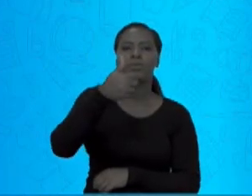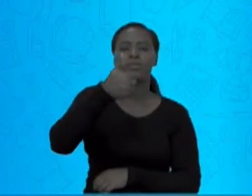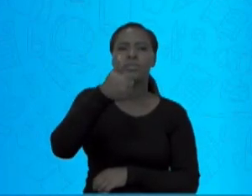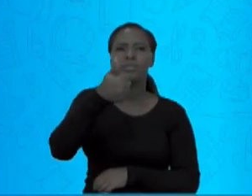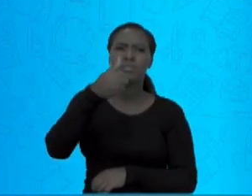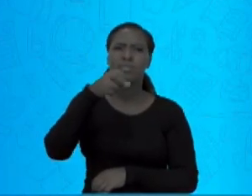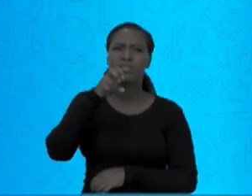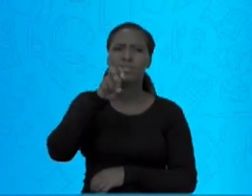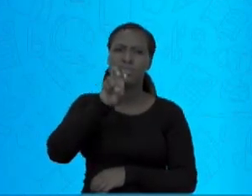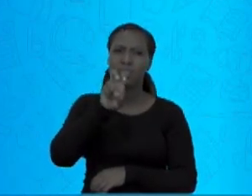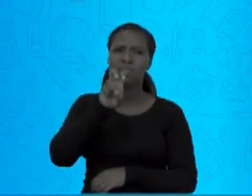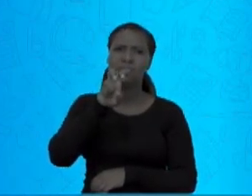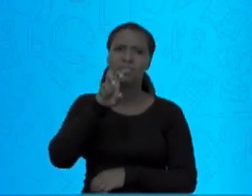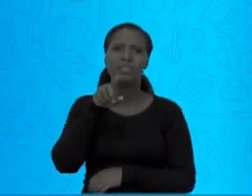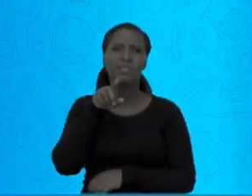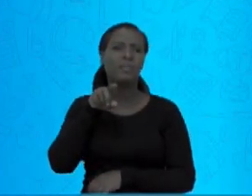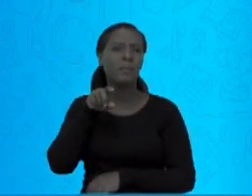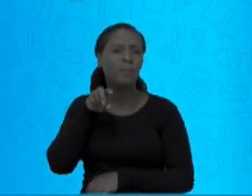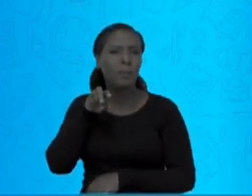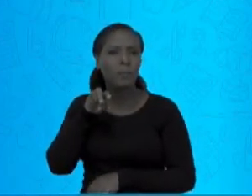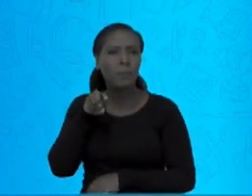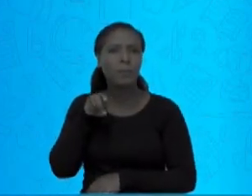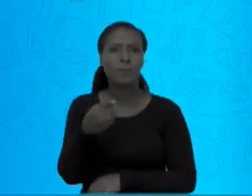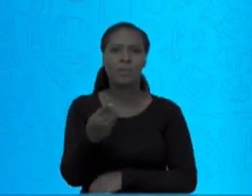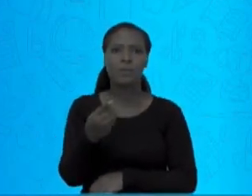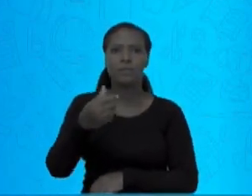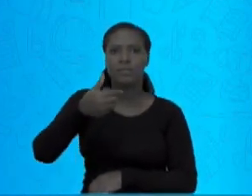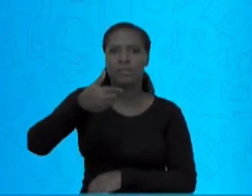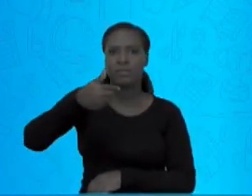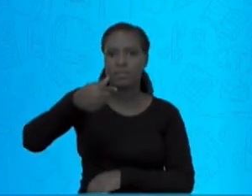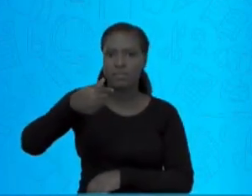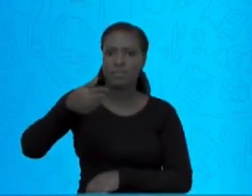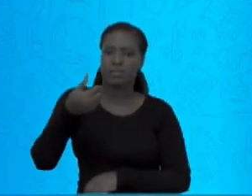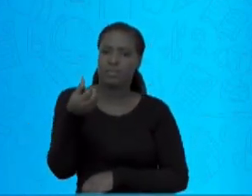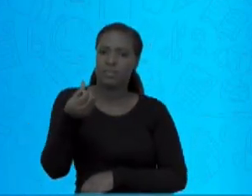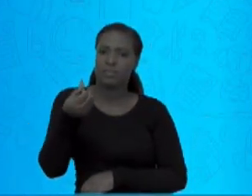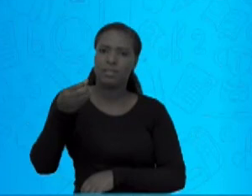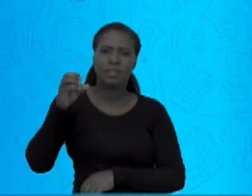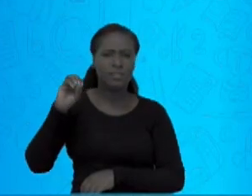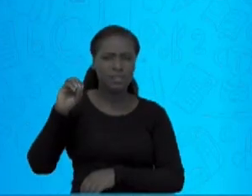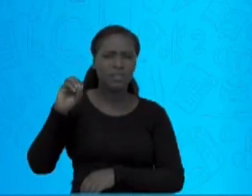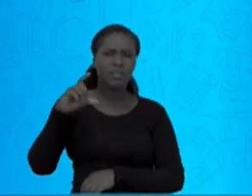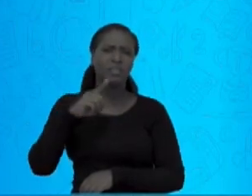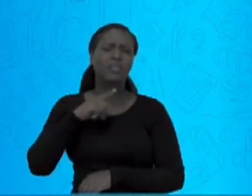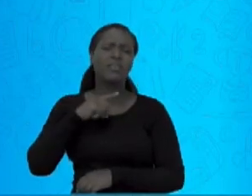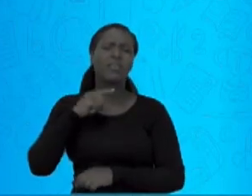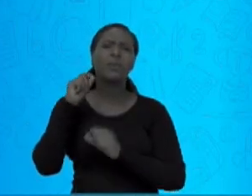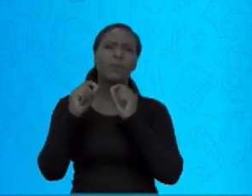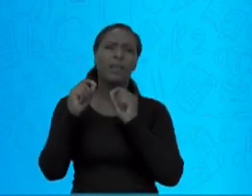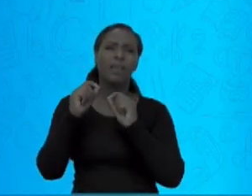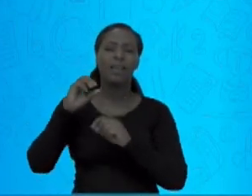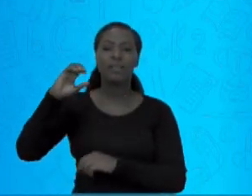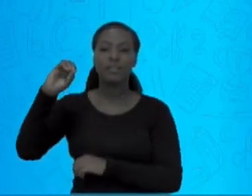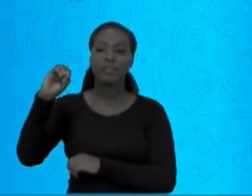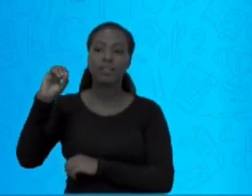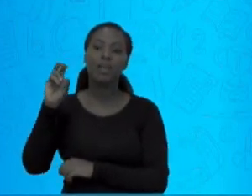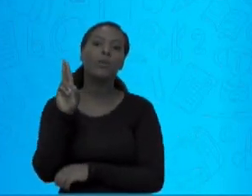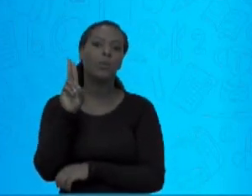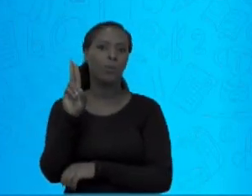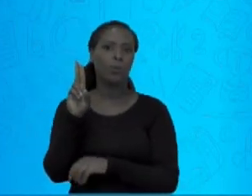8.515.760, eu vou começar, olha, eu tenho 0 unidades, 6